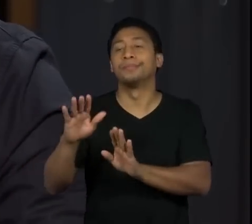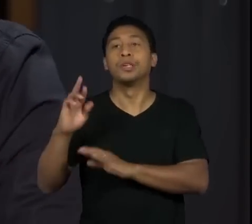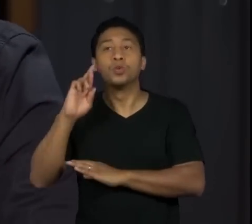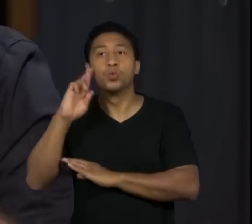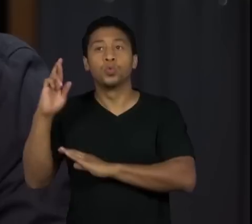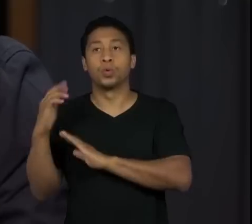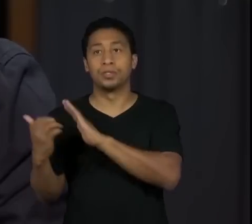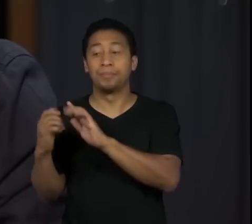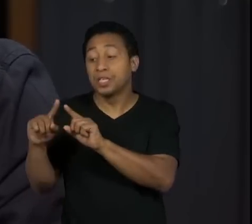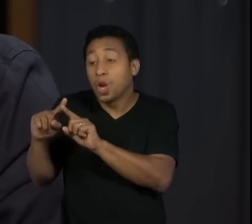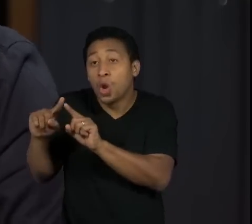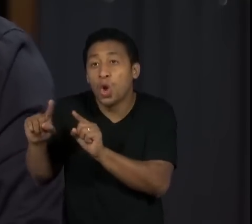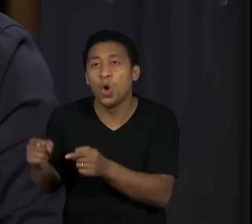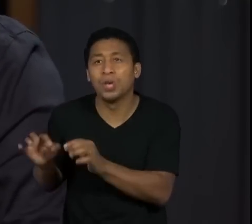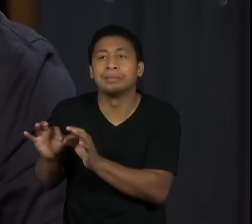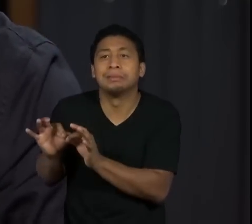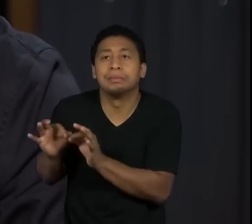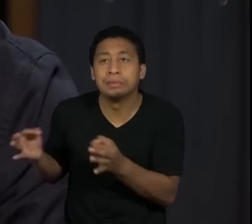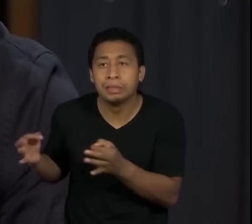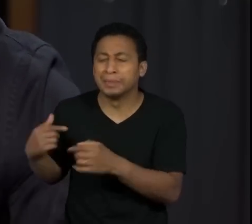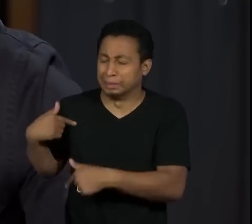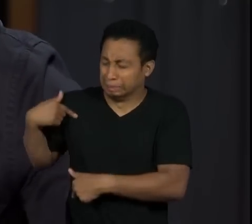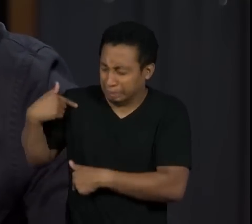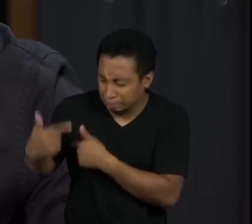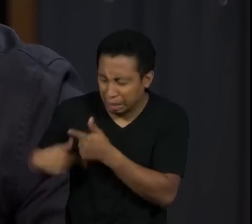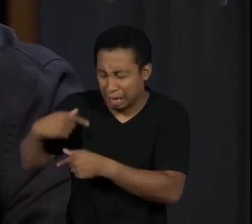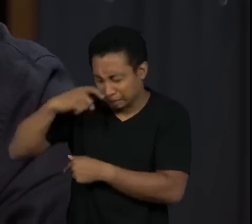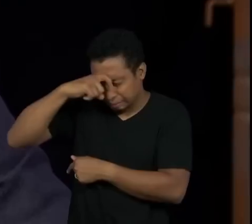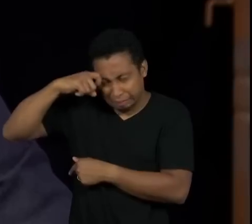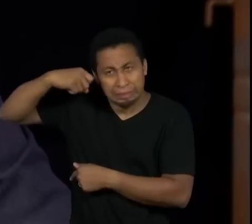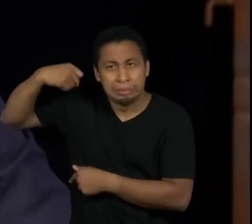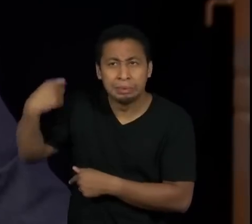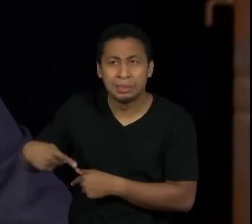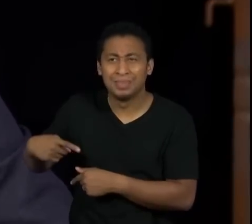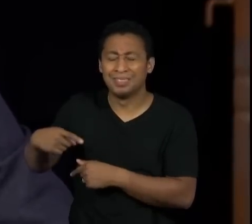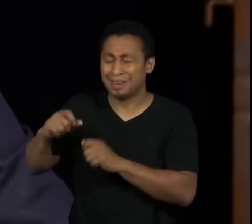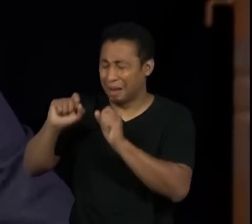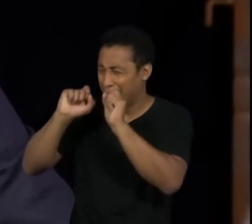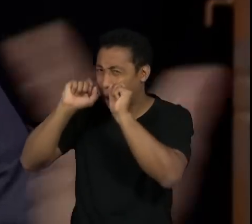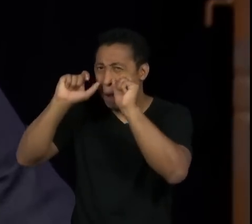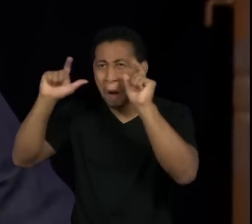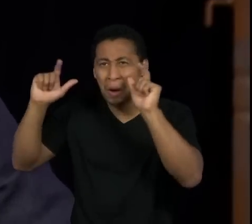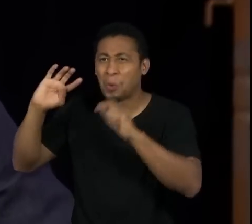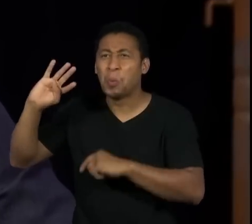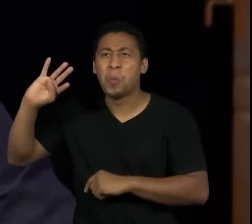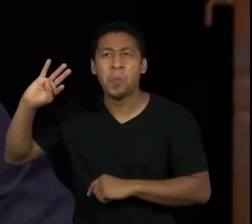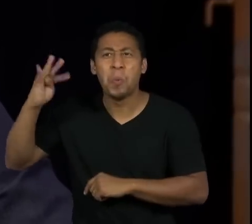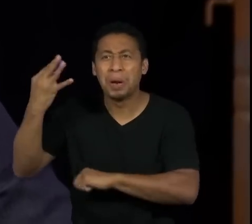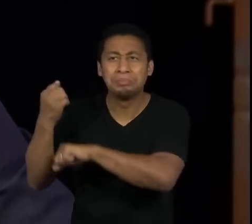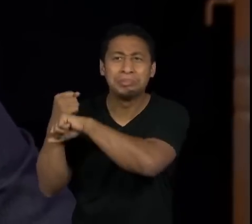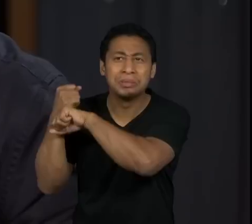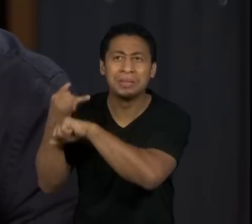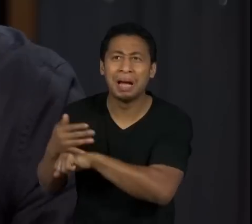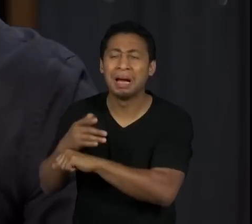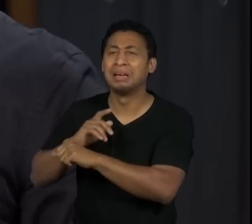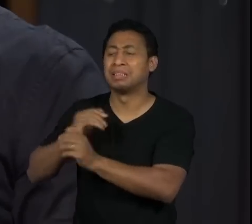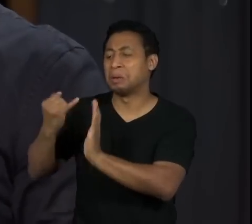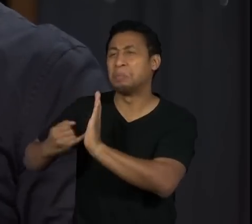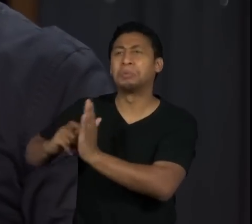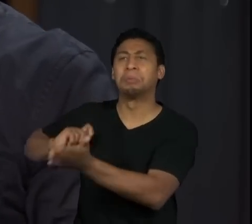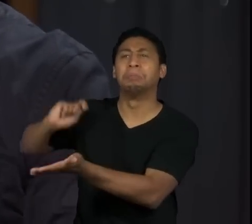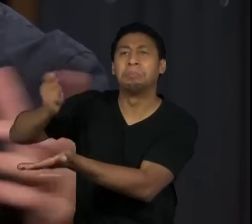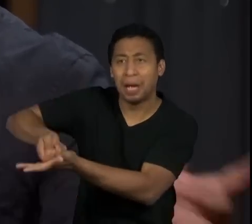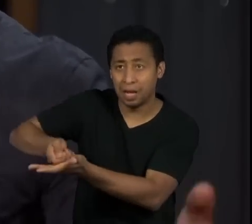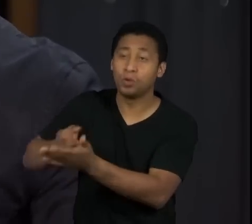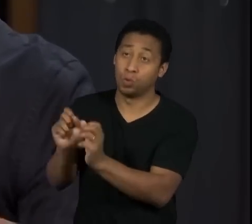entendeu? Que rala pra caramba, que acorda às 4 da manhã, paga um monte de imposto. Não recebe nada de volta. E o outro é o empresário, dono